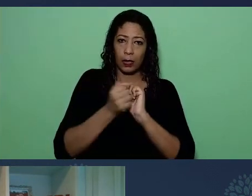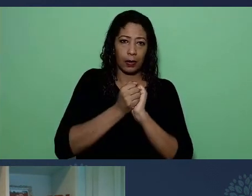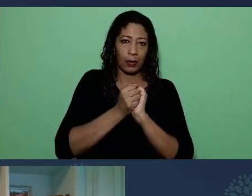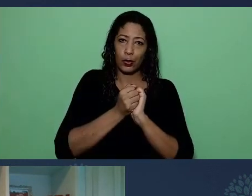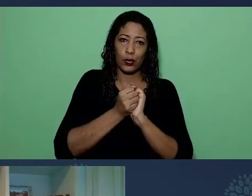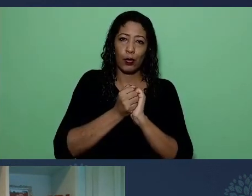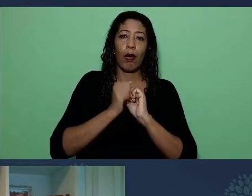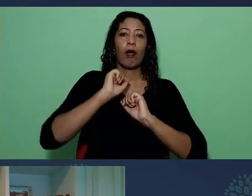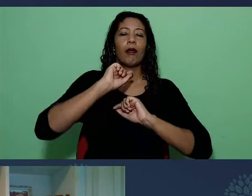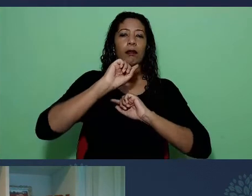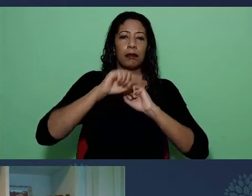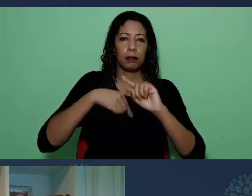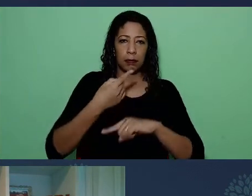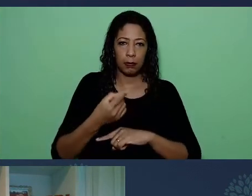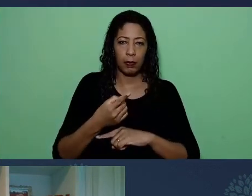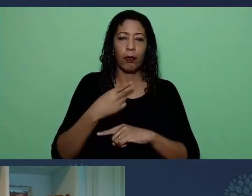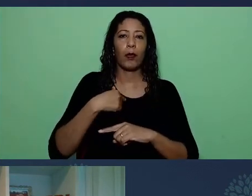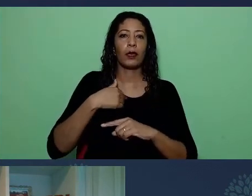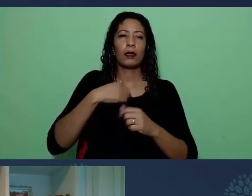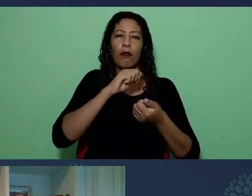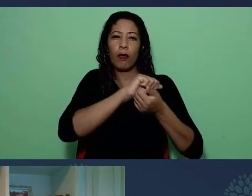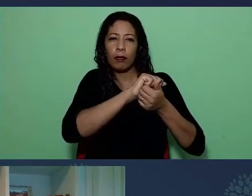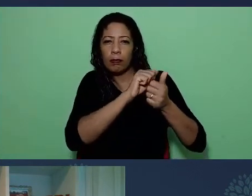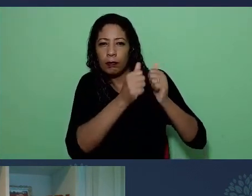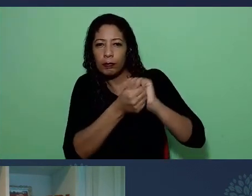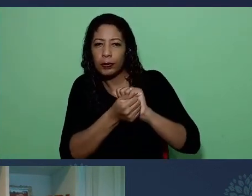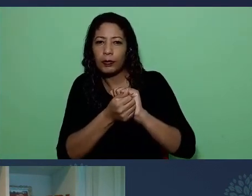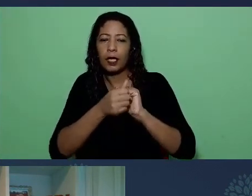uma reavaliação para a readequação